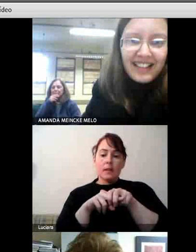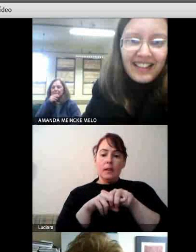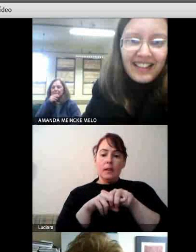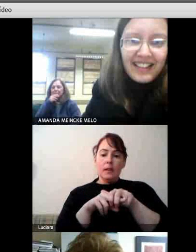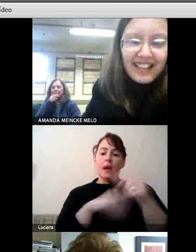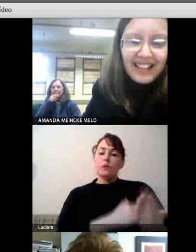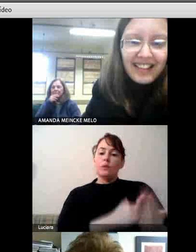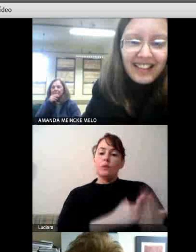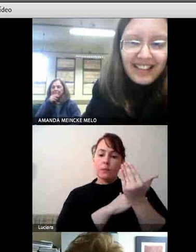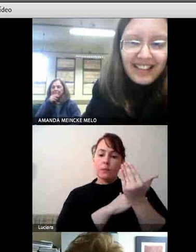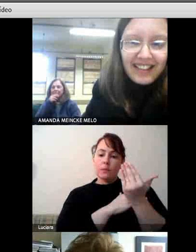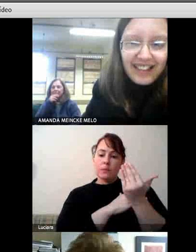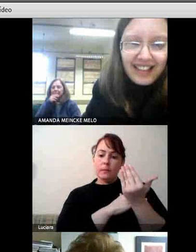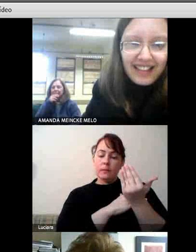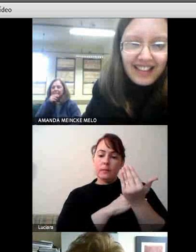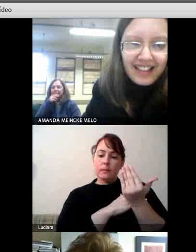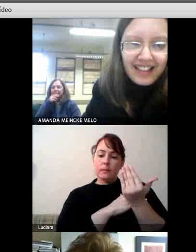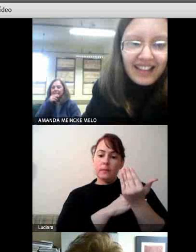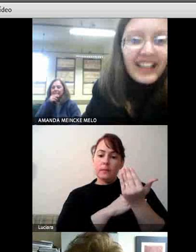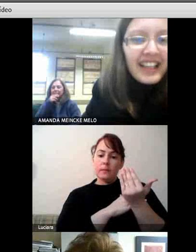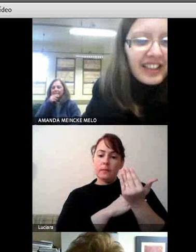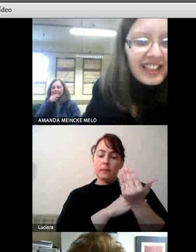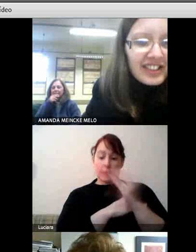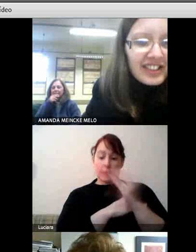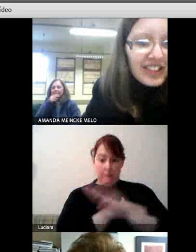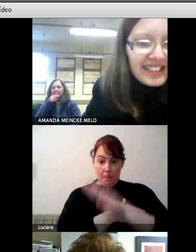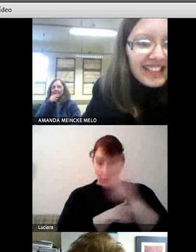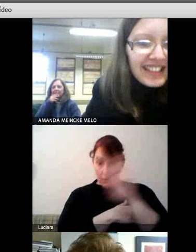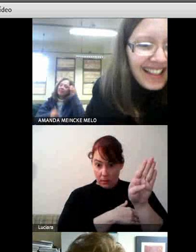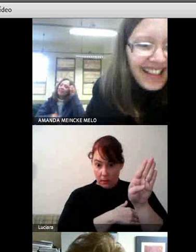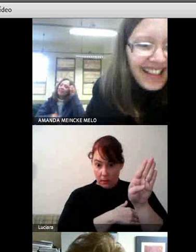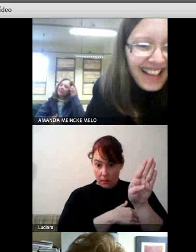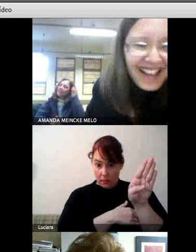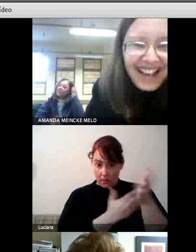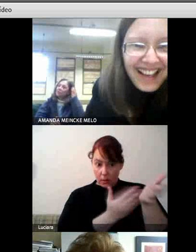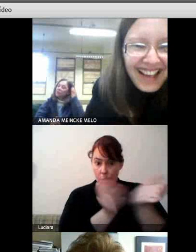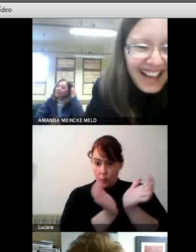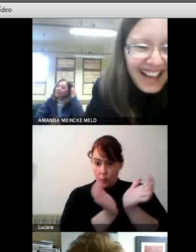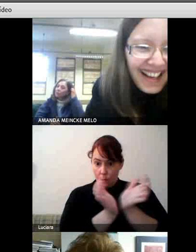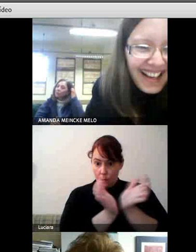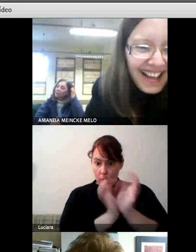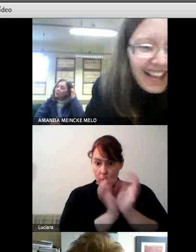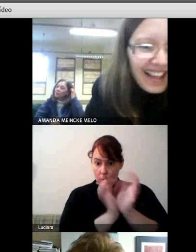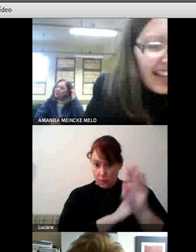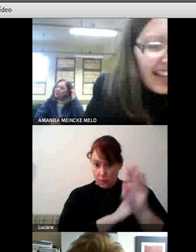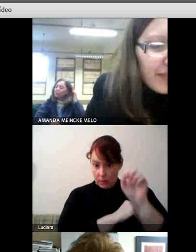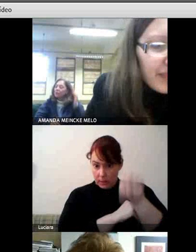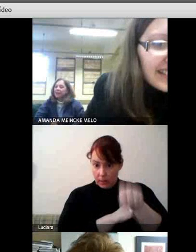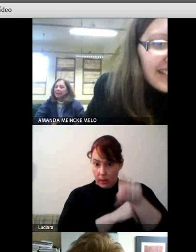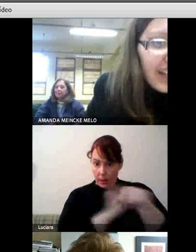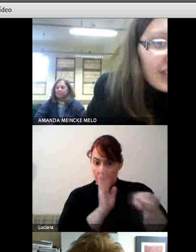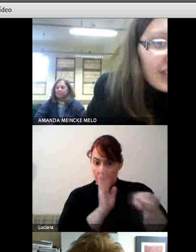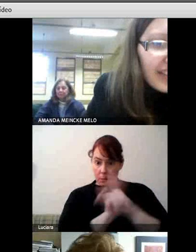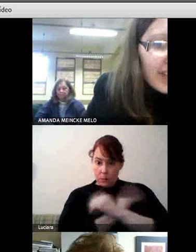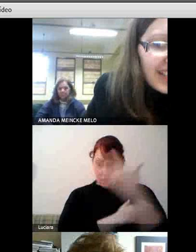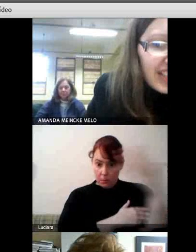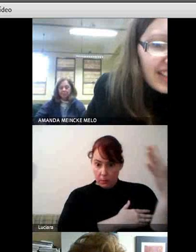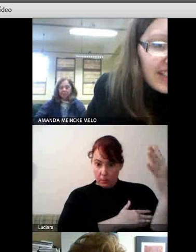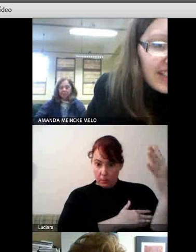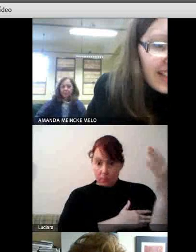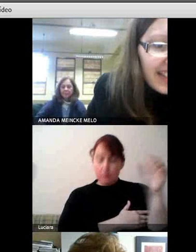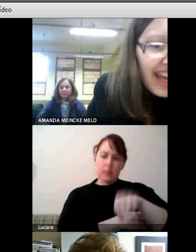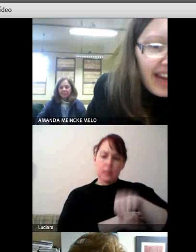daria um ultrapassado tempo. Mas agora eu estou livre. Se isso, vocês podem, sim, eu posso ficar mais um pouquinho aqui. Ele está em contato com a